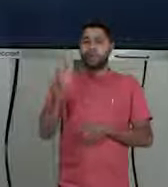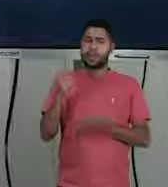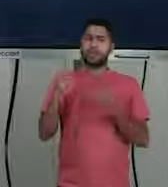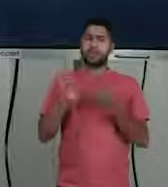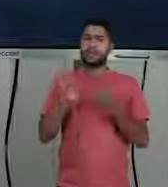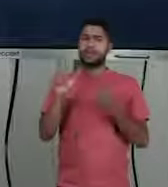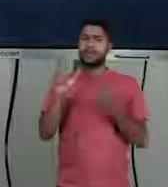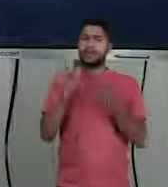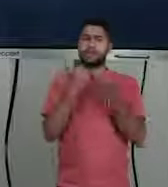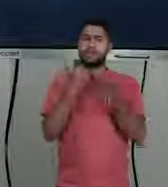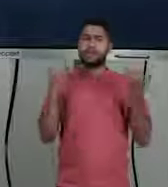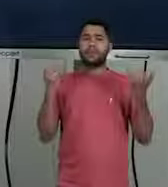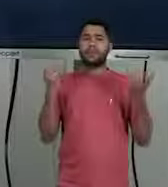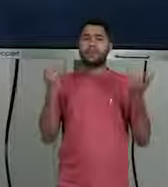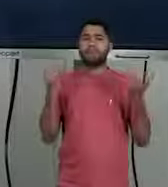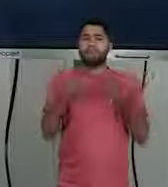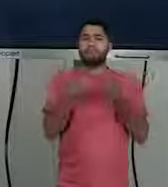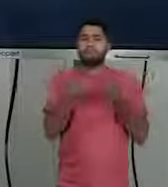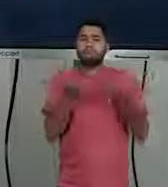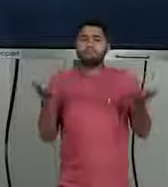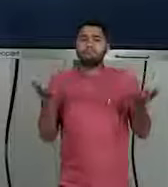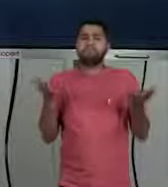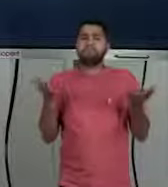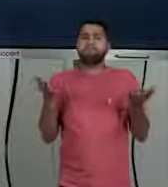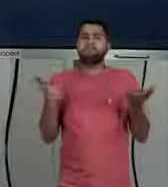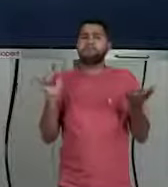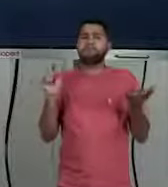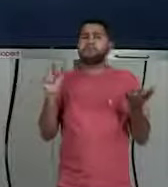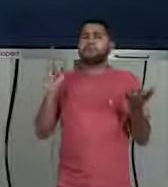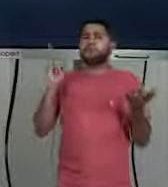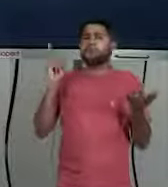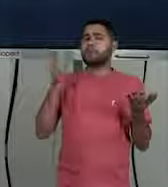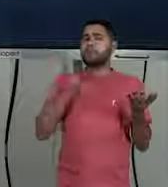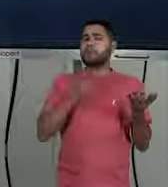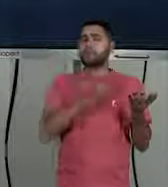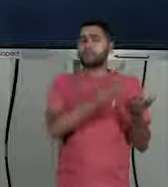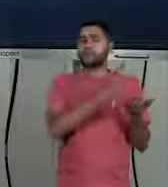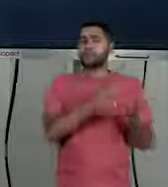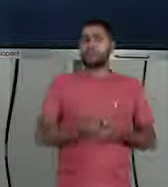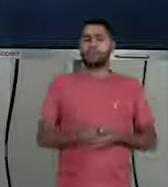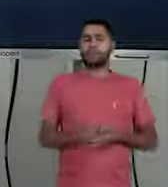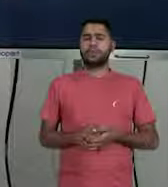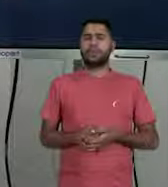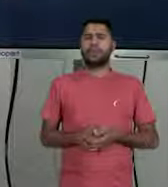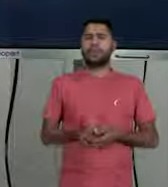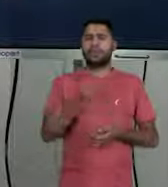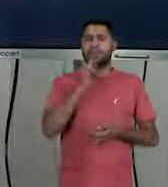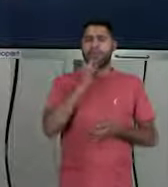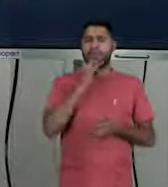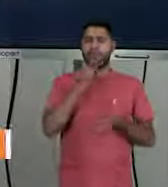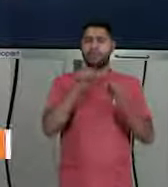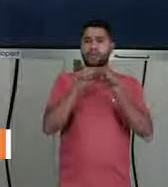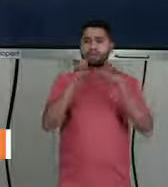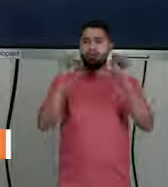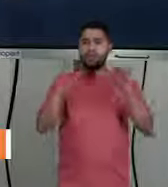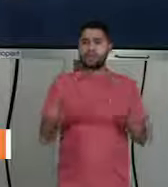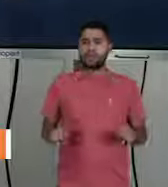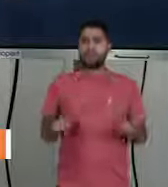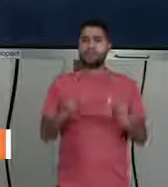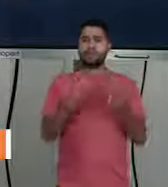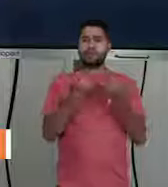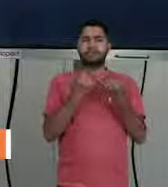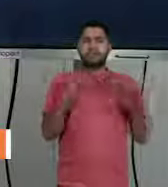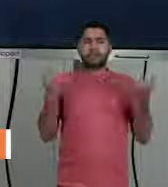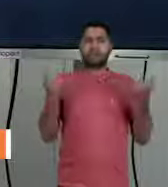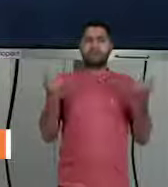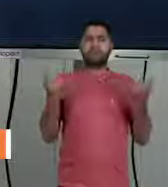a geração de corrente elétrica contínua? Bom, quando a gente tem um sistema elétrico, quando a